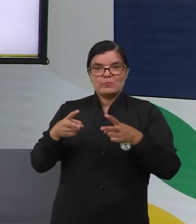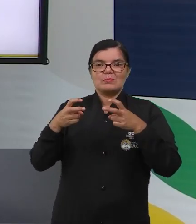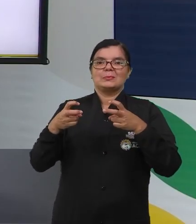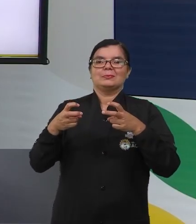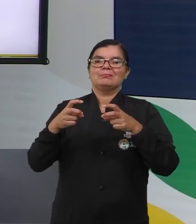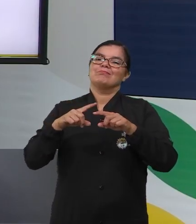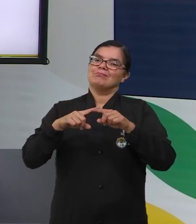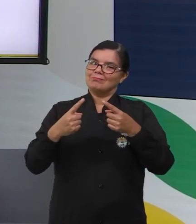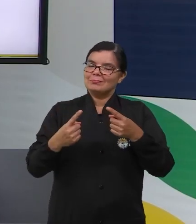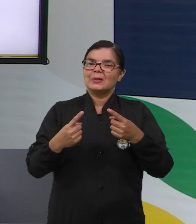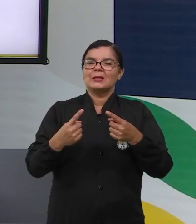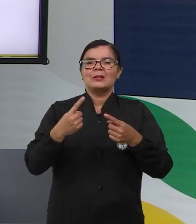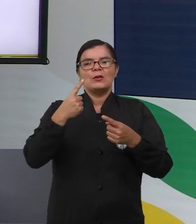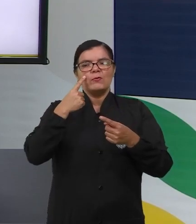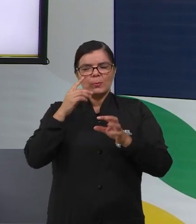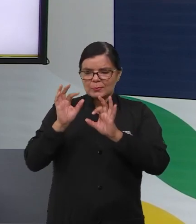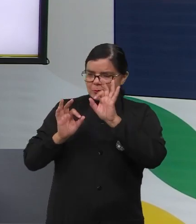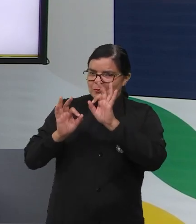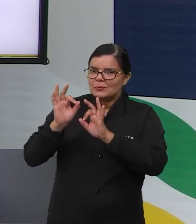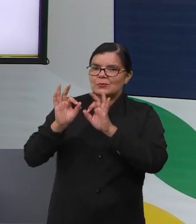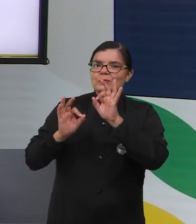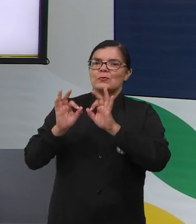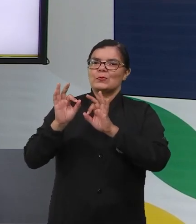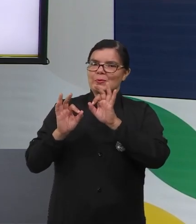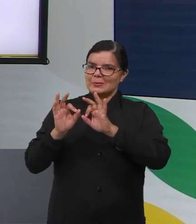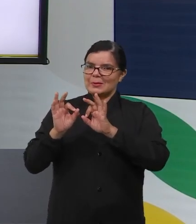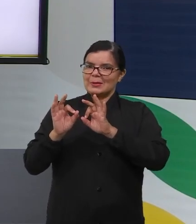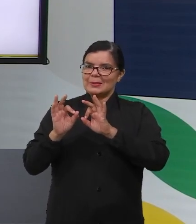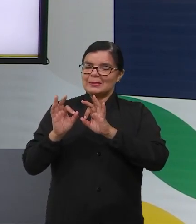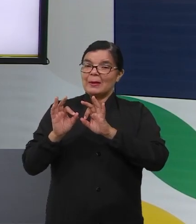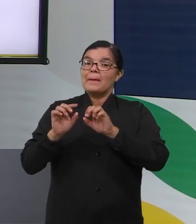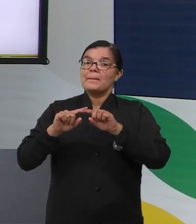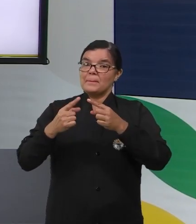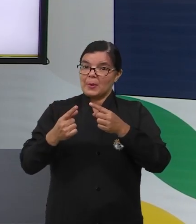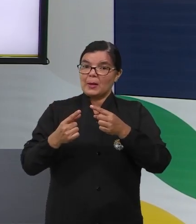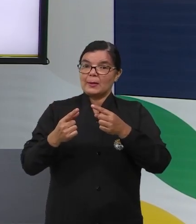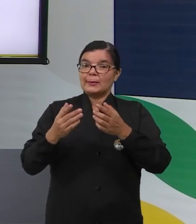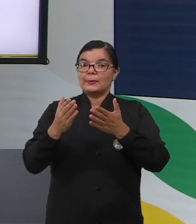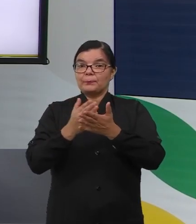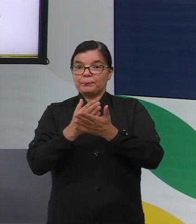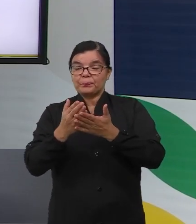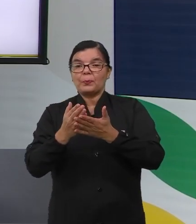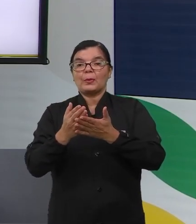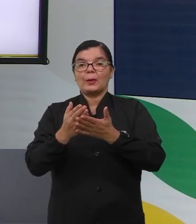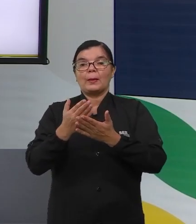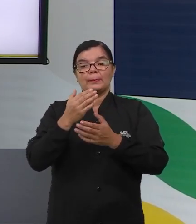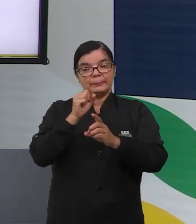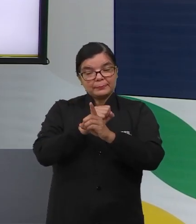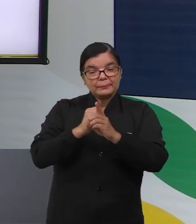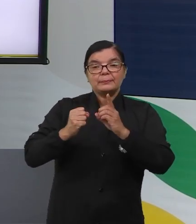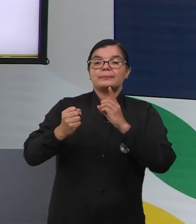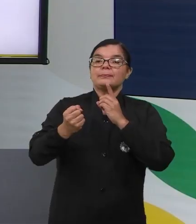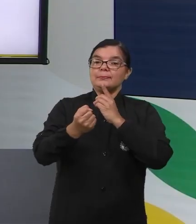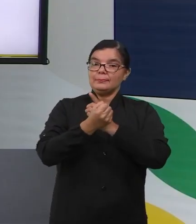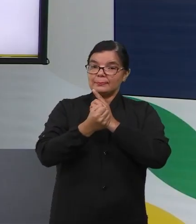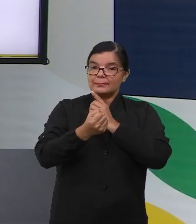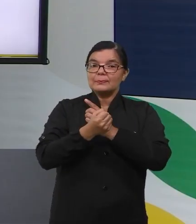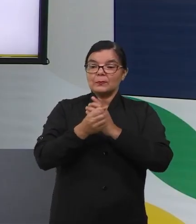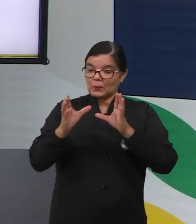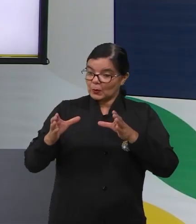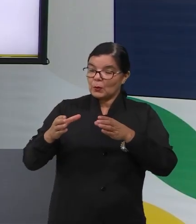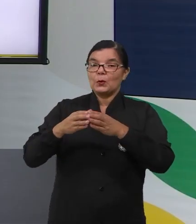amplo de tipo, vamos nos organizar e estruturar para que determinadas demandas sociais de determinados